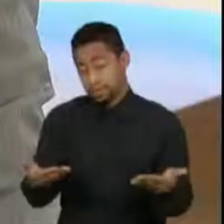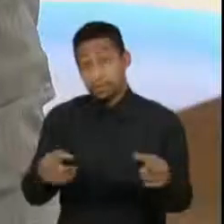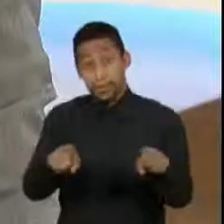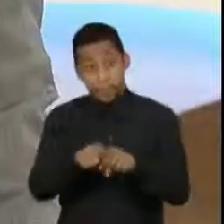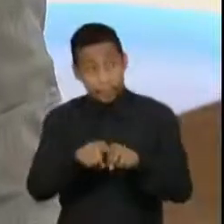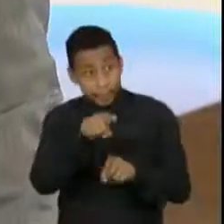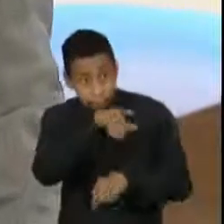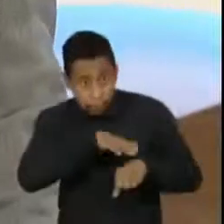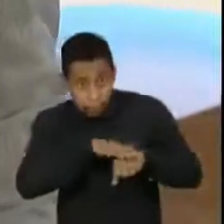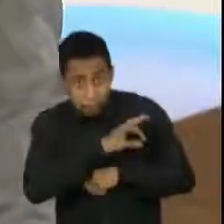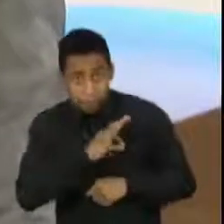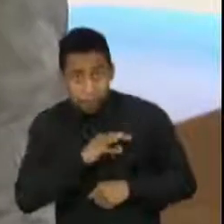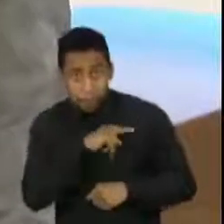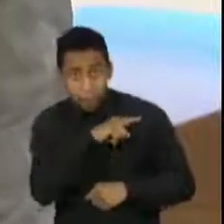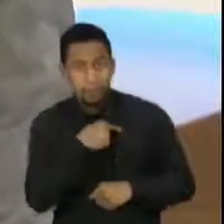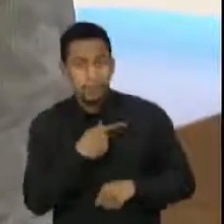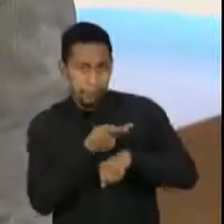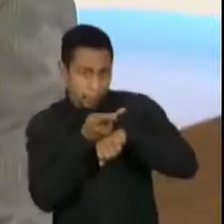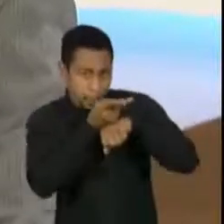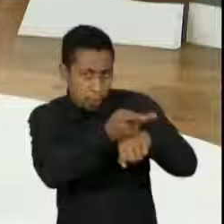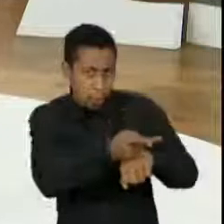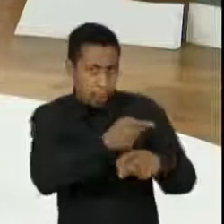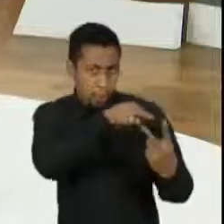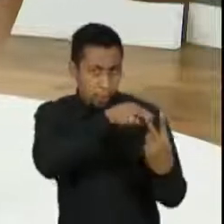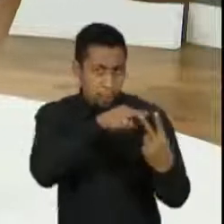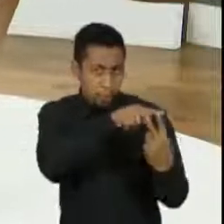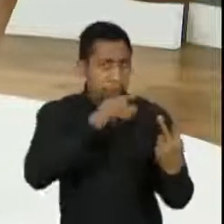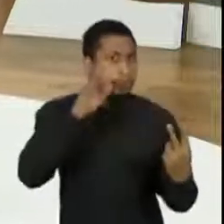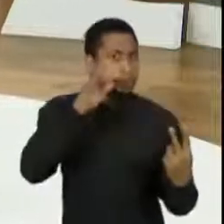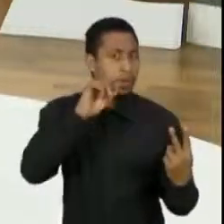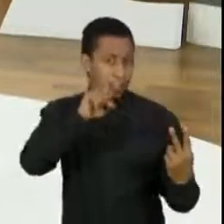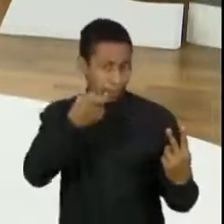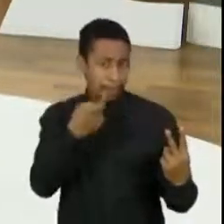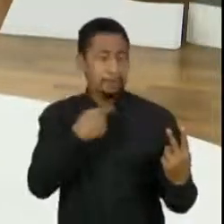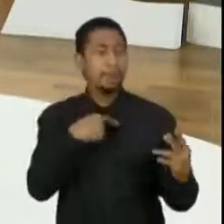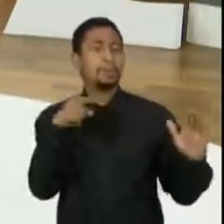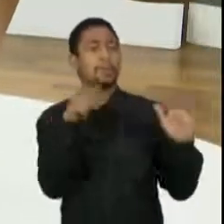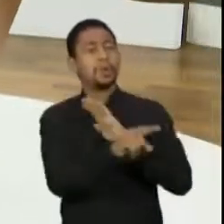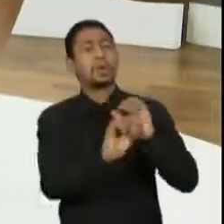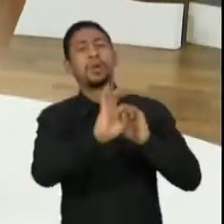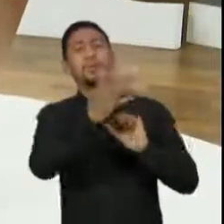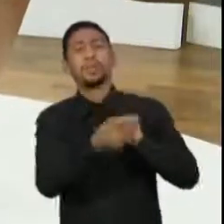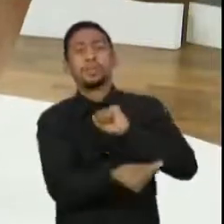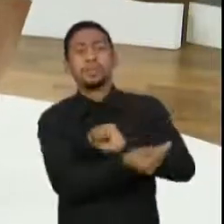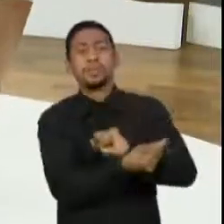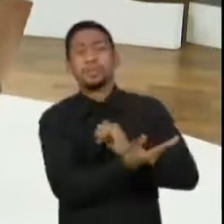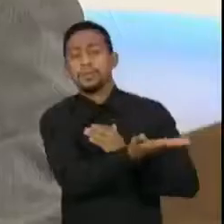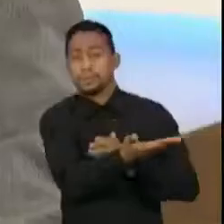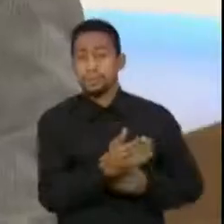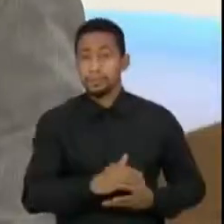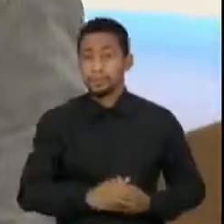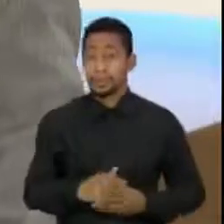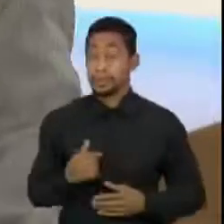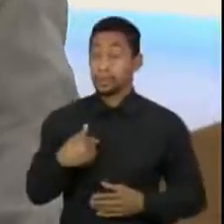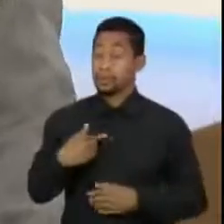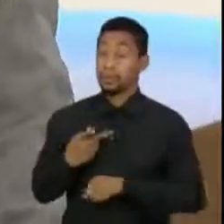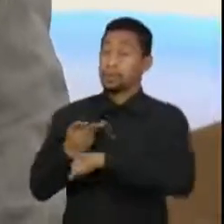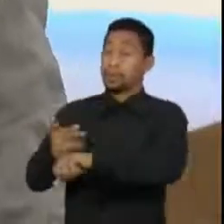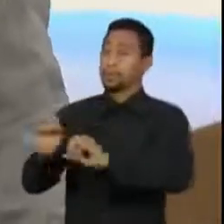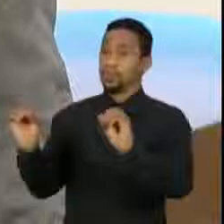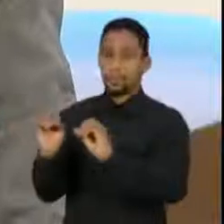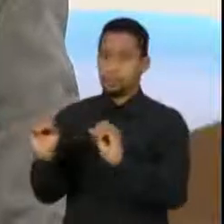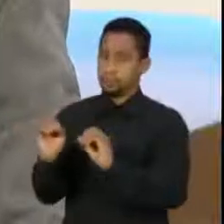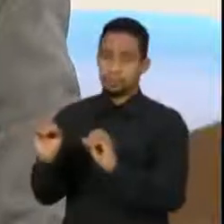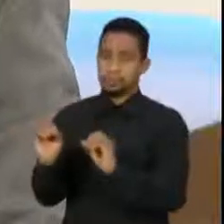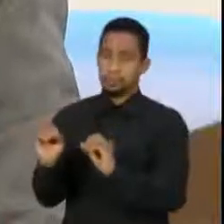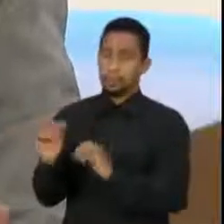a polícia, eu queria saber se o senhor chegou a procurar essas duas ex-funcionárias do senhor para se informar sobre essas investigações. Não fui